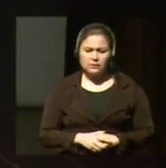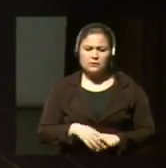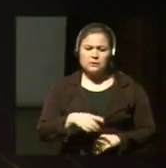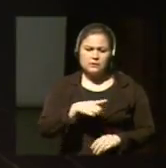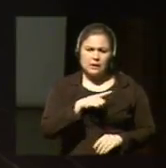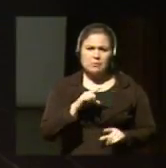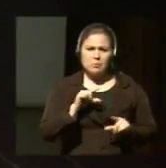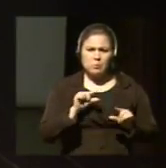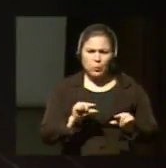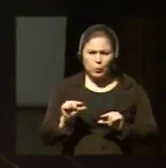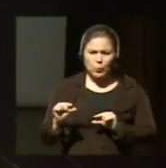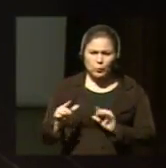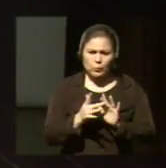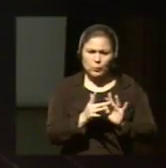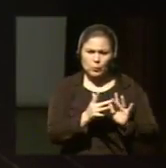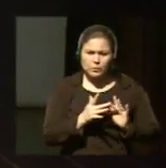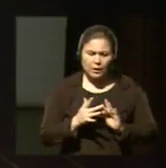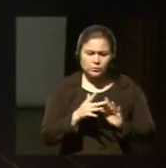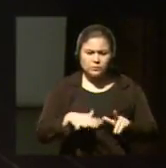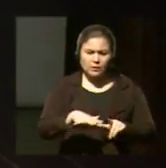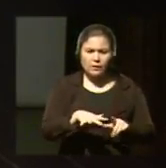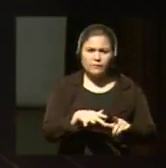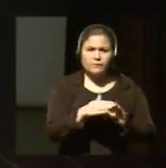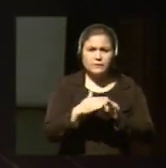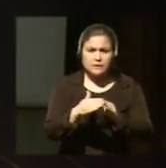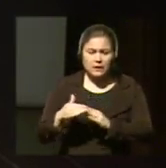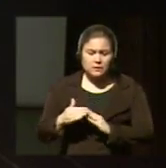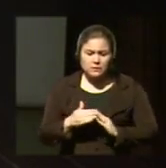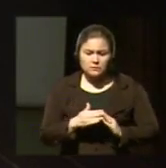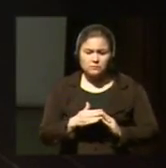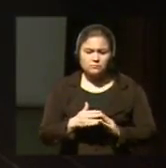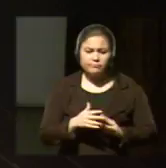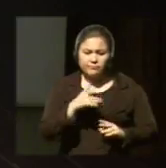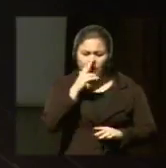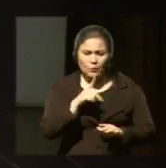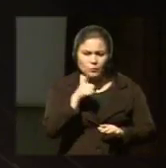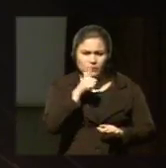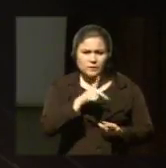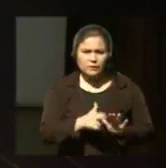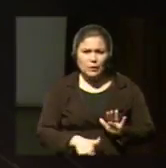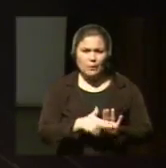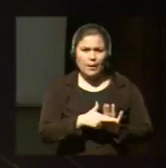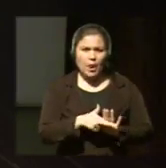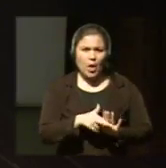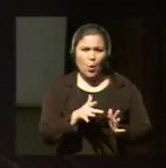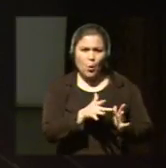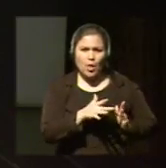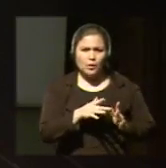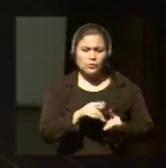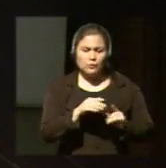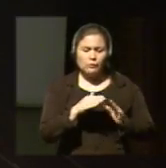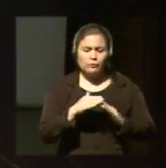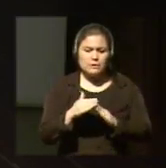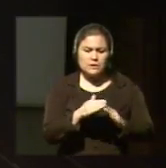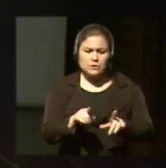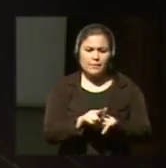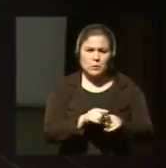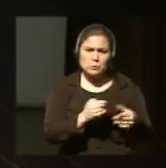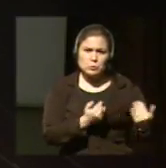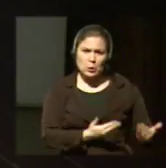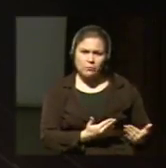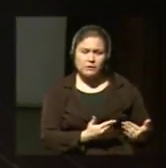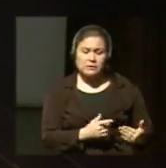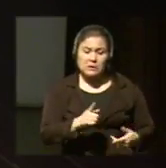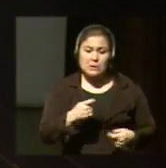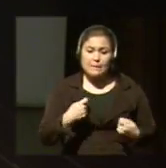poucos contatos na vizinhança recuperam contatos com os vizinhos e com os jovens, mas isso precisa